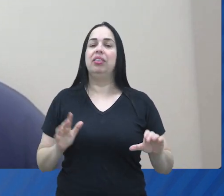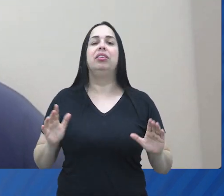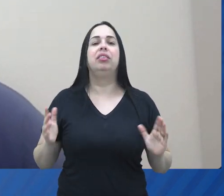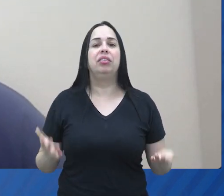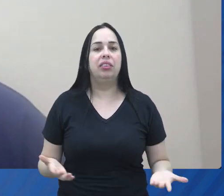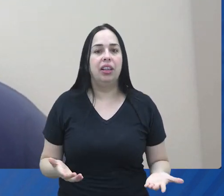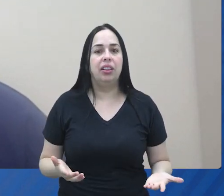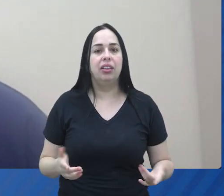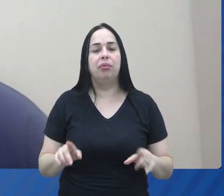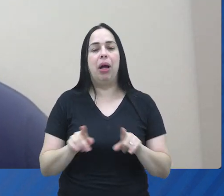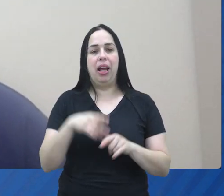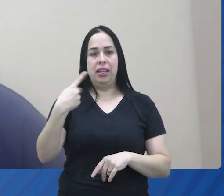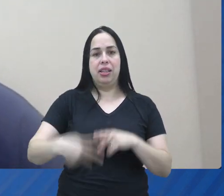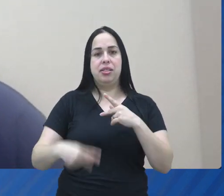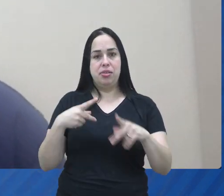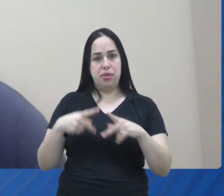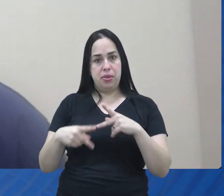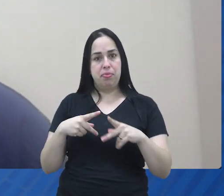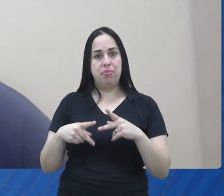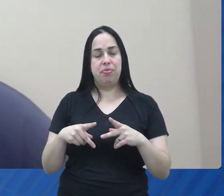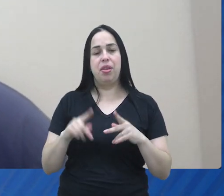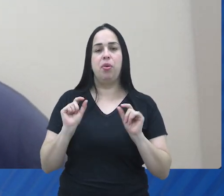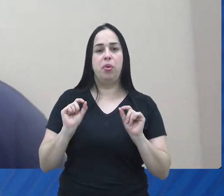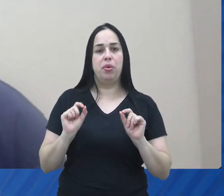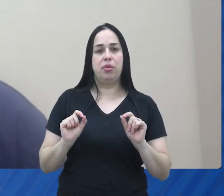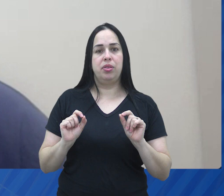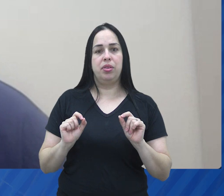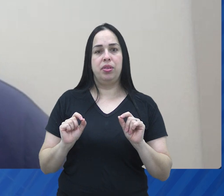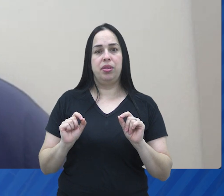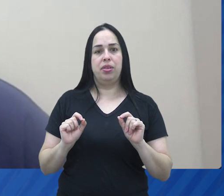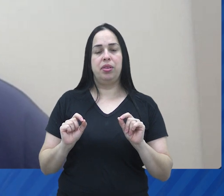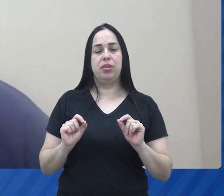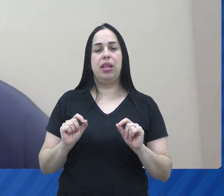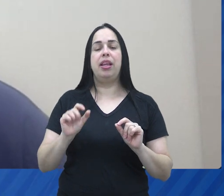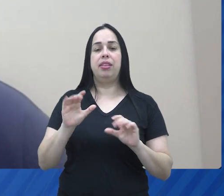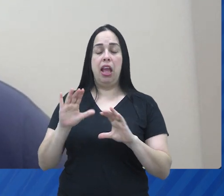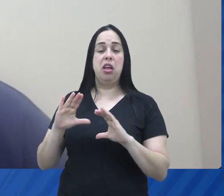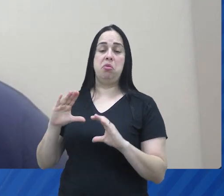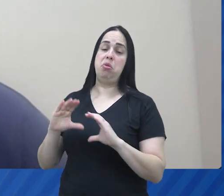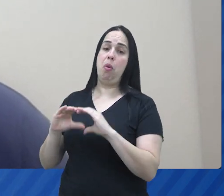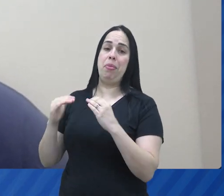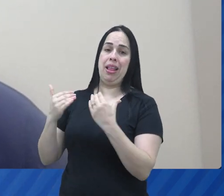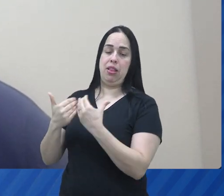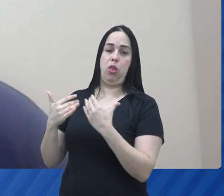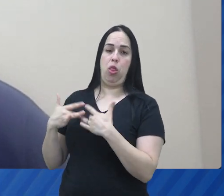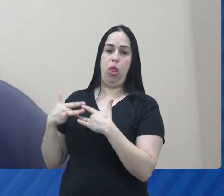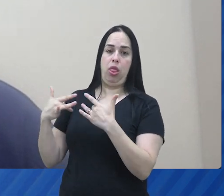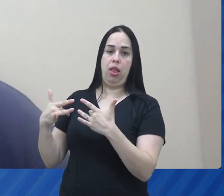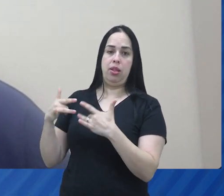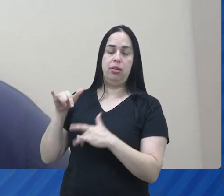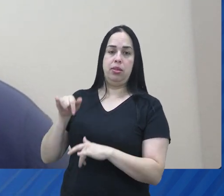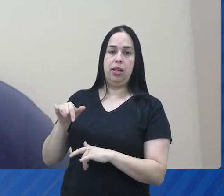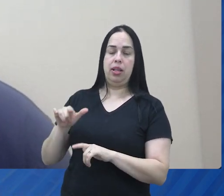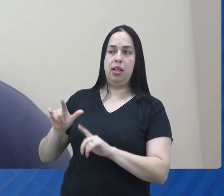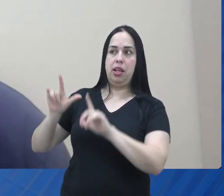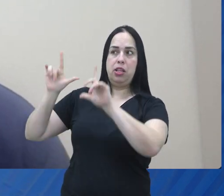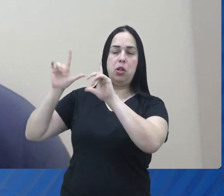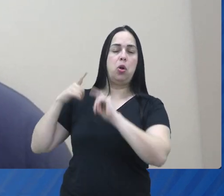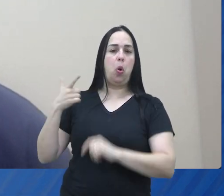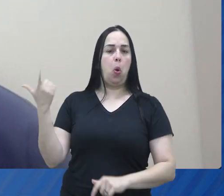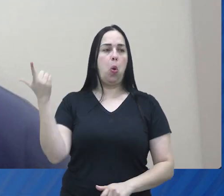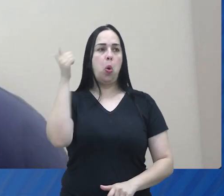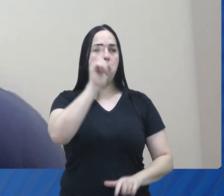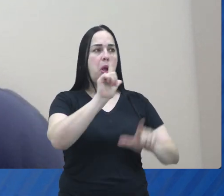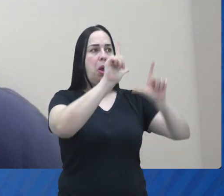experiência interessante aqui em São Paulo, não sei se já foi para São José dos Campos, que são as comunidades solidárias. Essas comunidades, elas